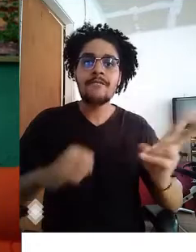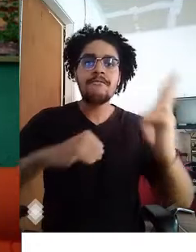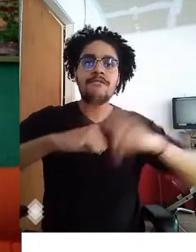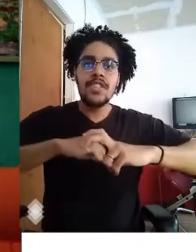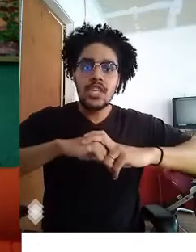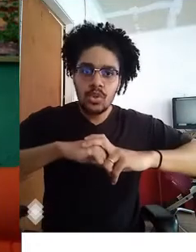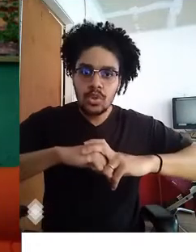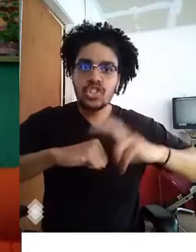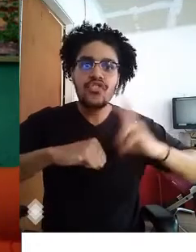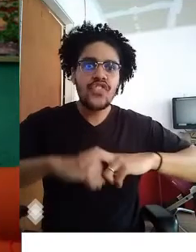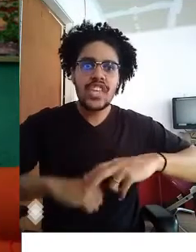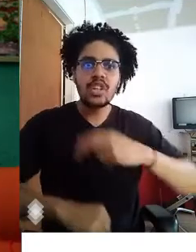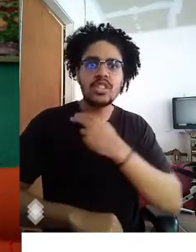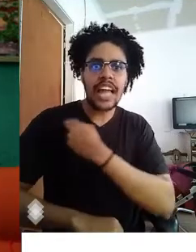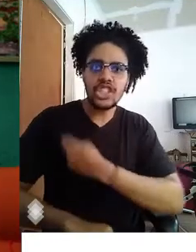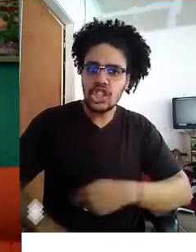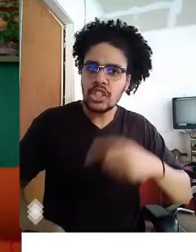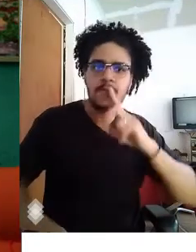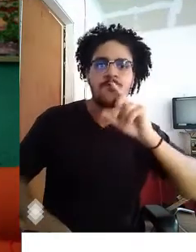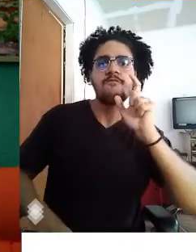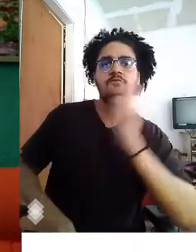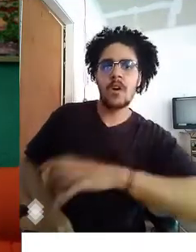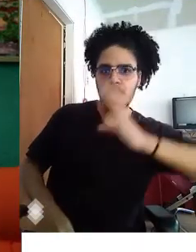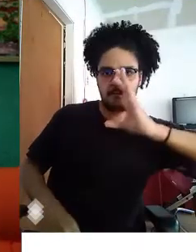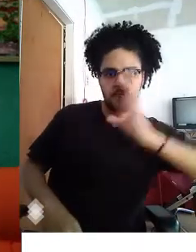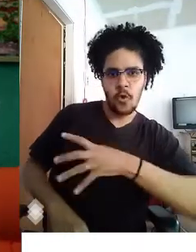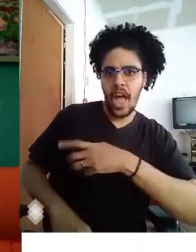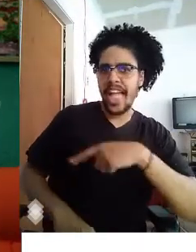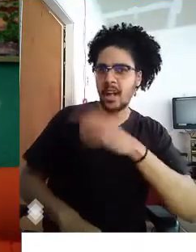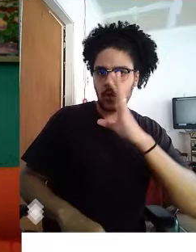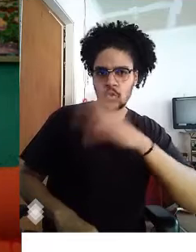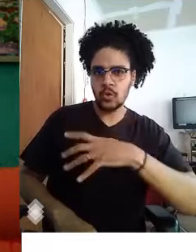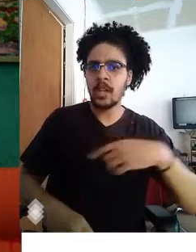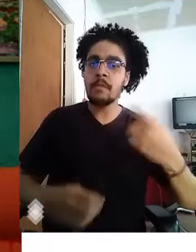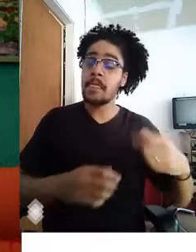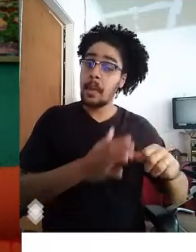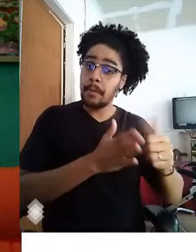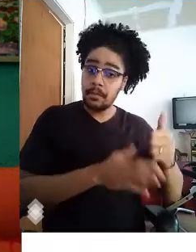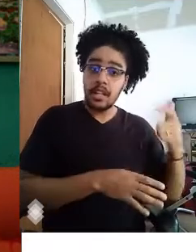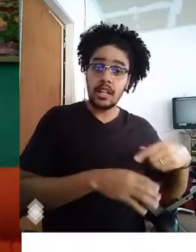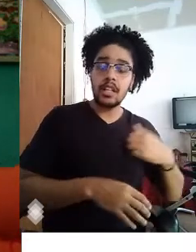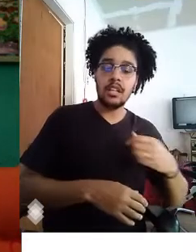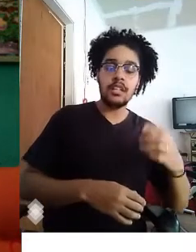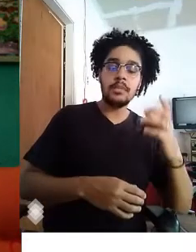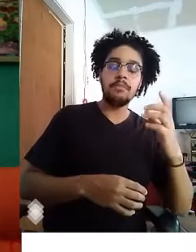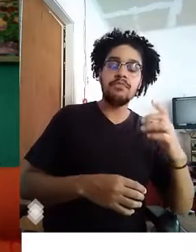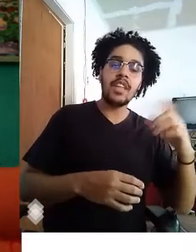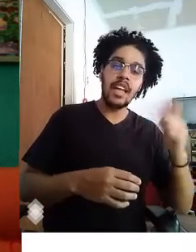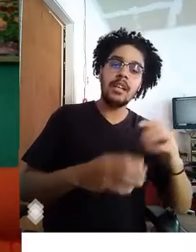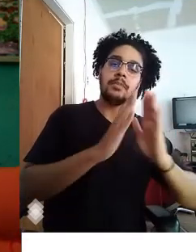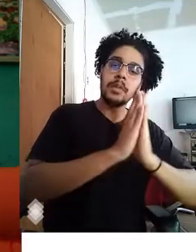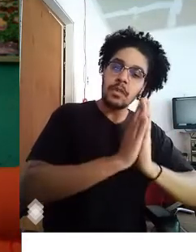vídeo chinês. Nós não podemos nos esquecer que uma das promessas de campanha do Trump era transformar